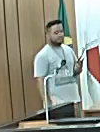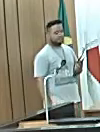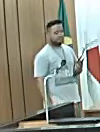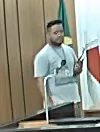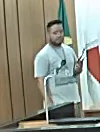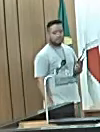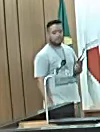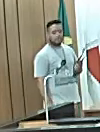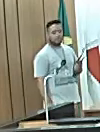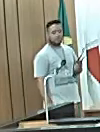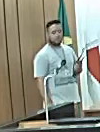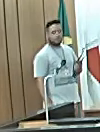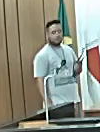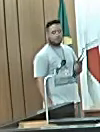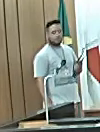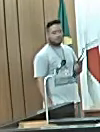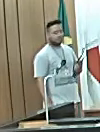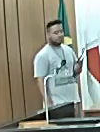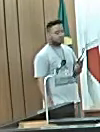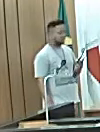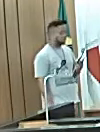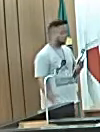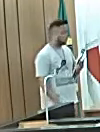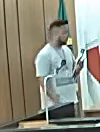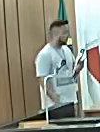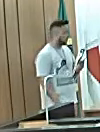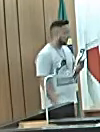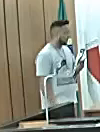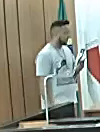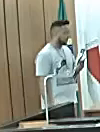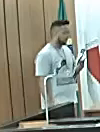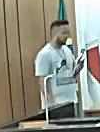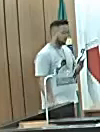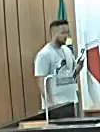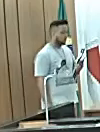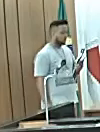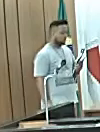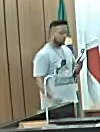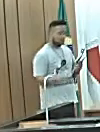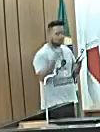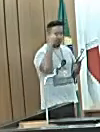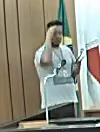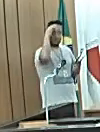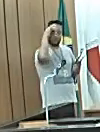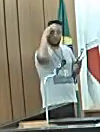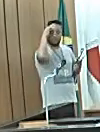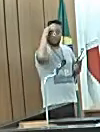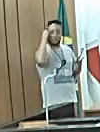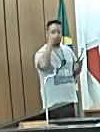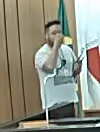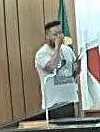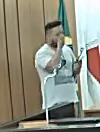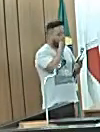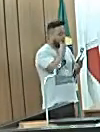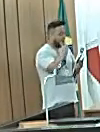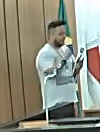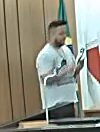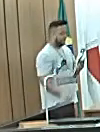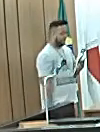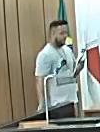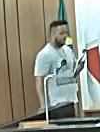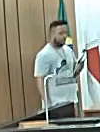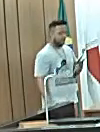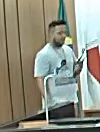tão importante tão importante que é disciplinar essa lei orgânica com direitos